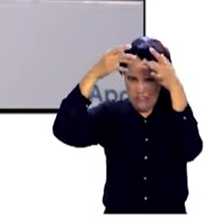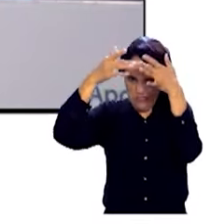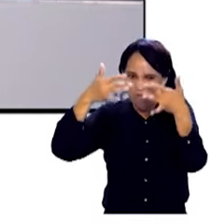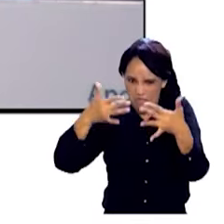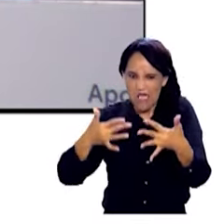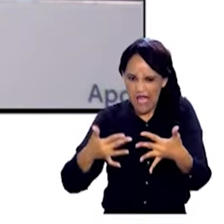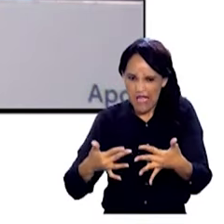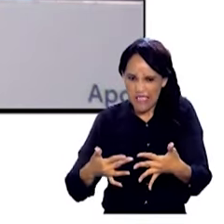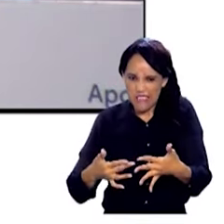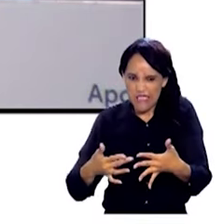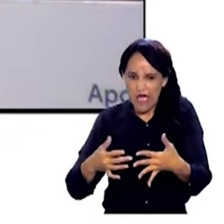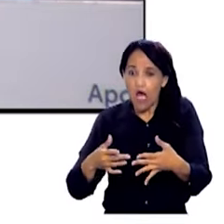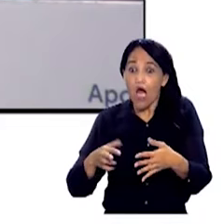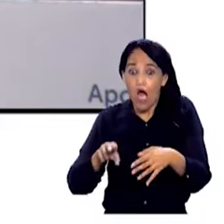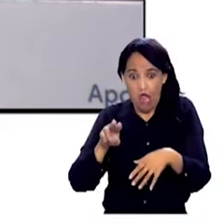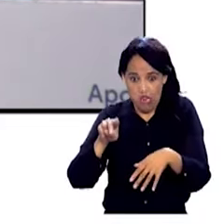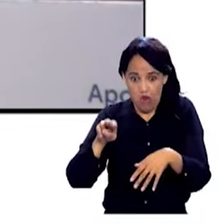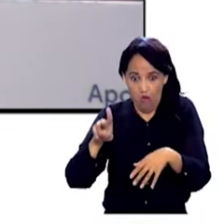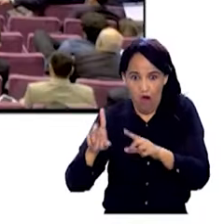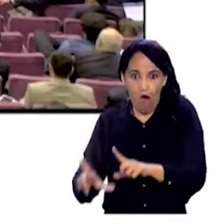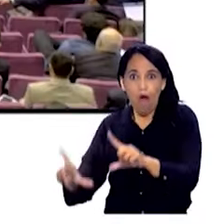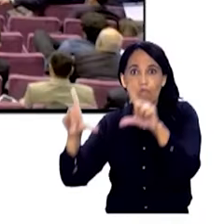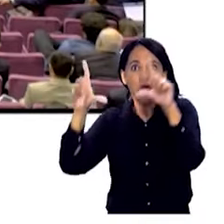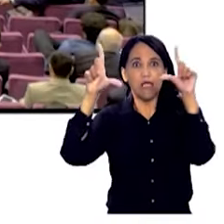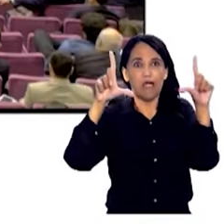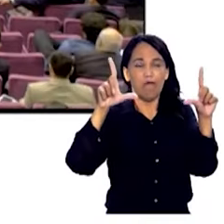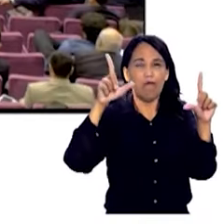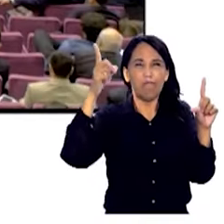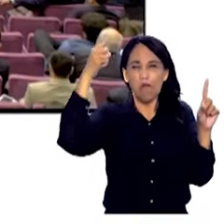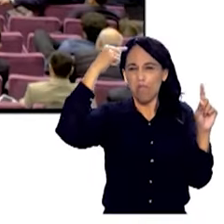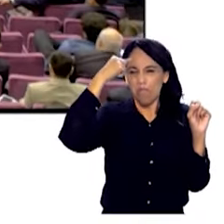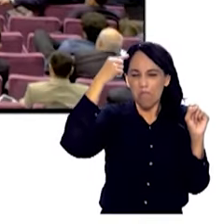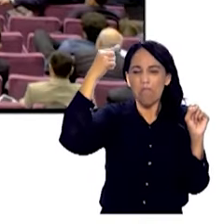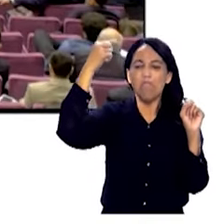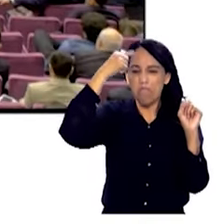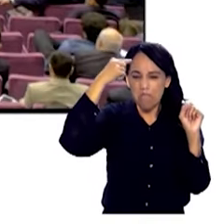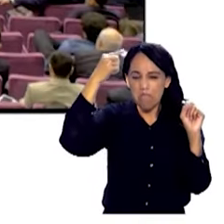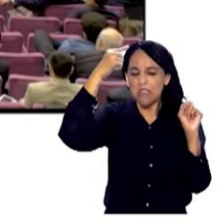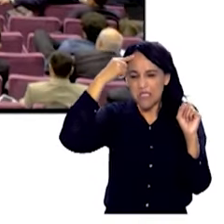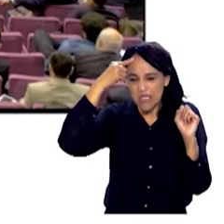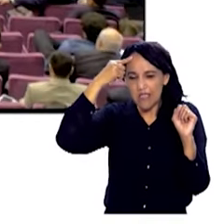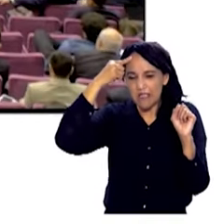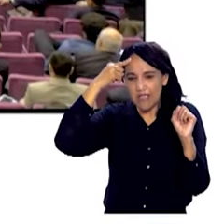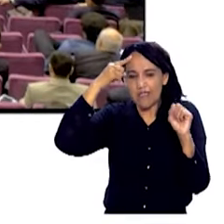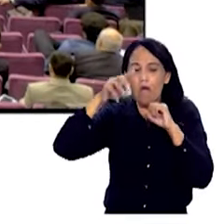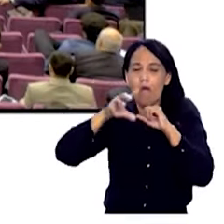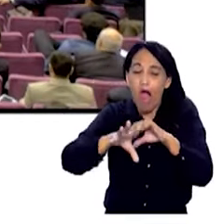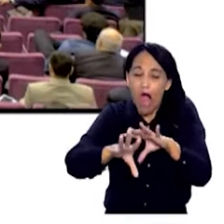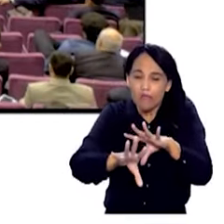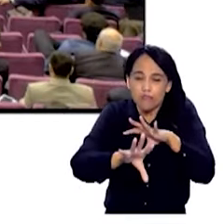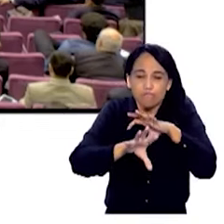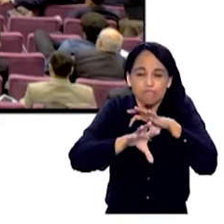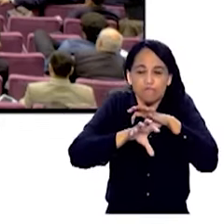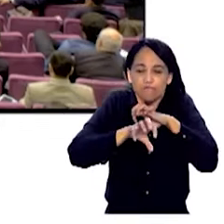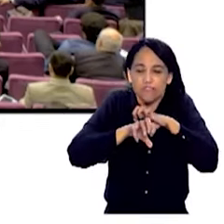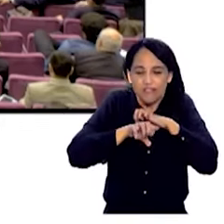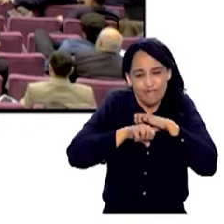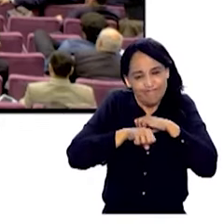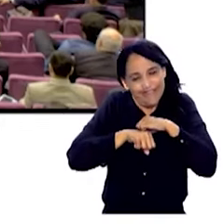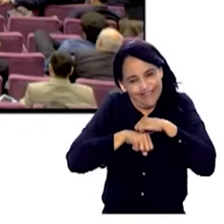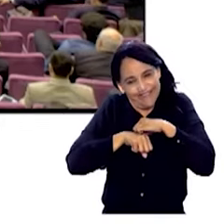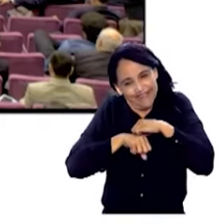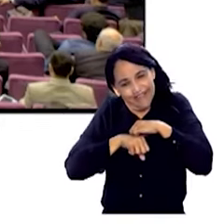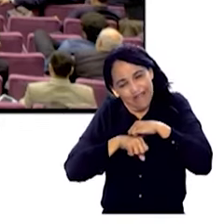pensava nisso e então queria registrar minha admiração e meu agradecimento ao professor Leandro